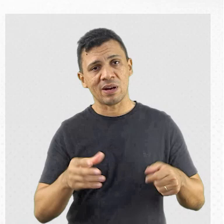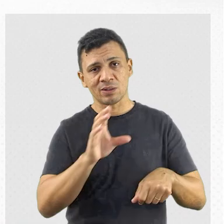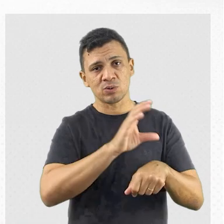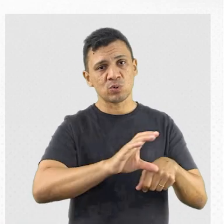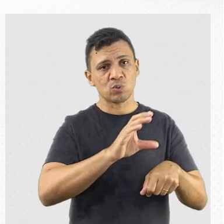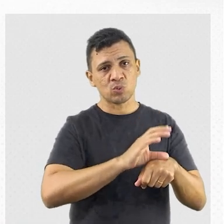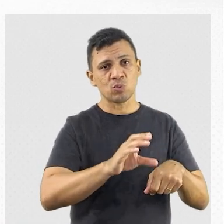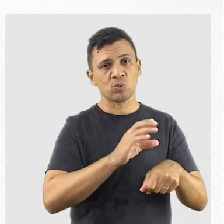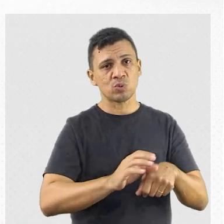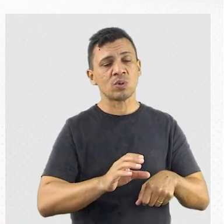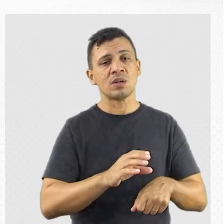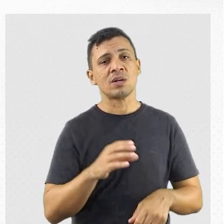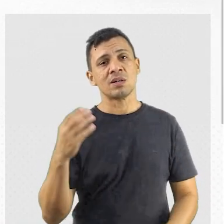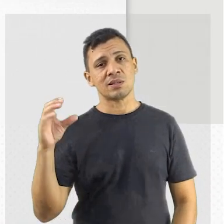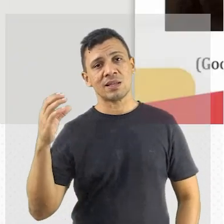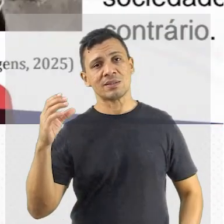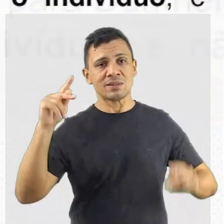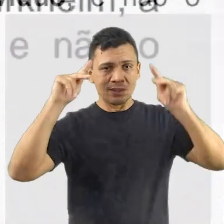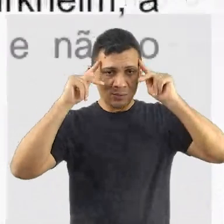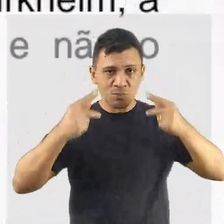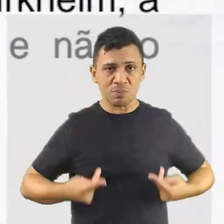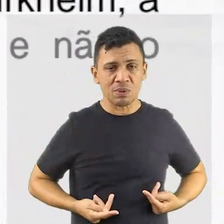ter.